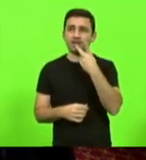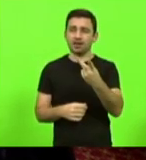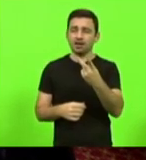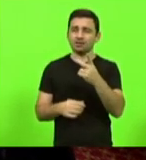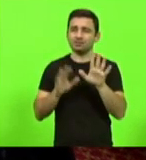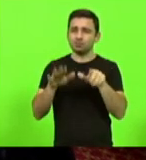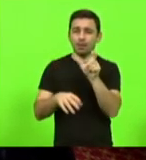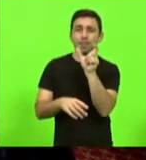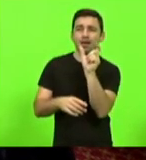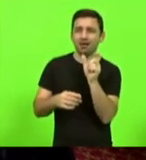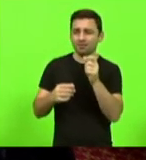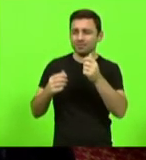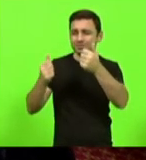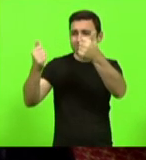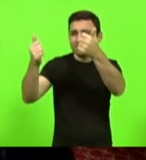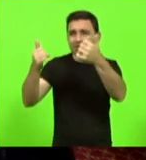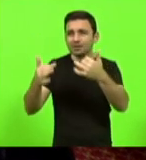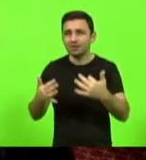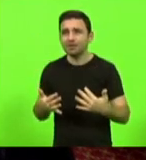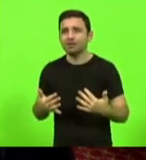palavra